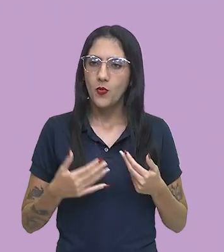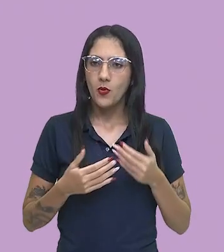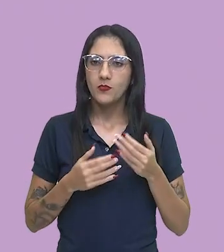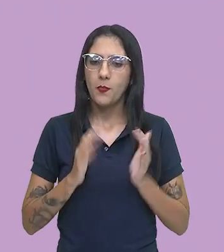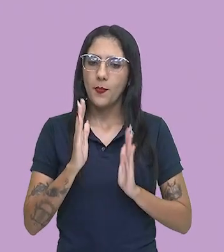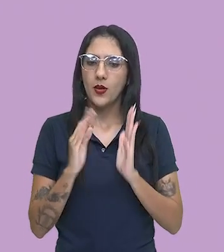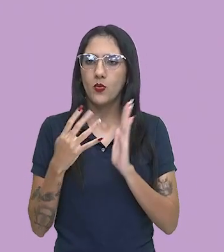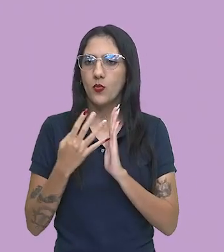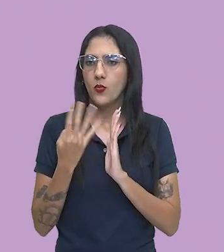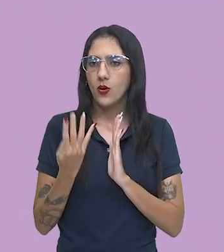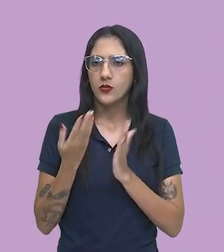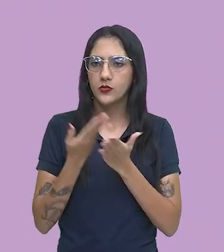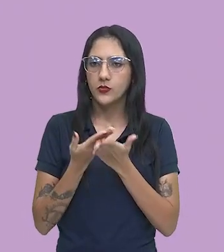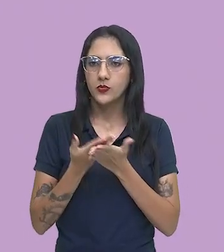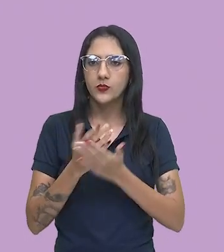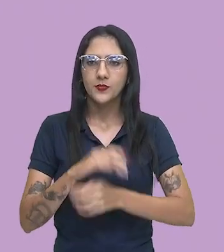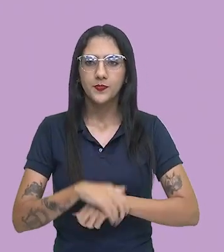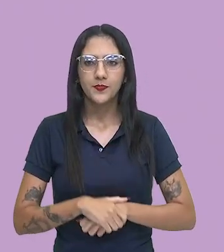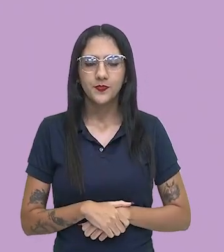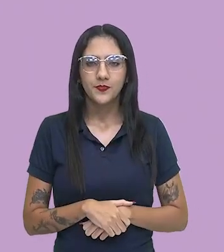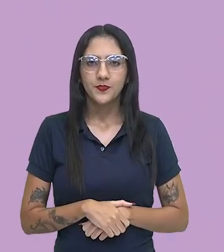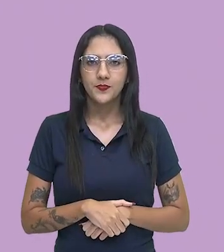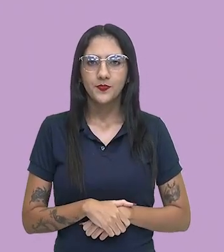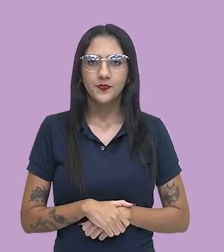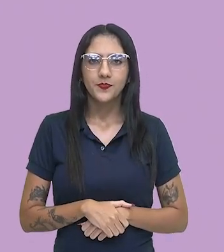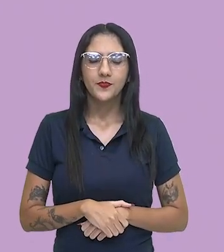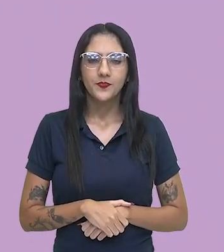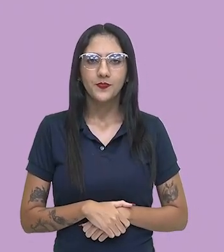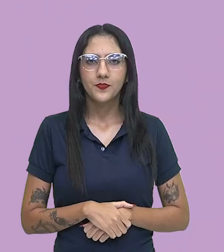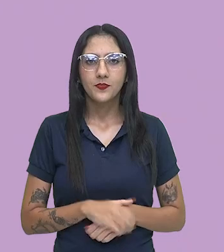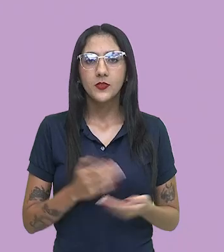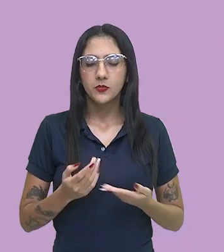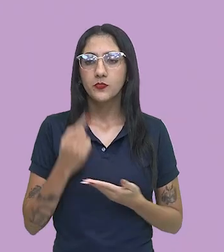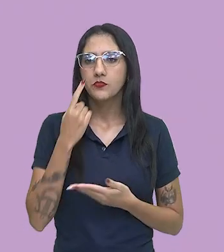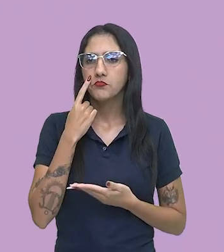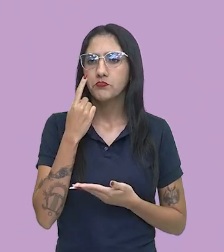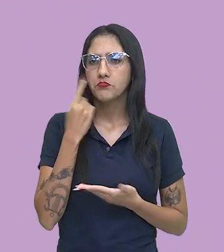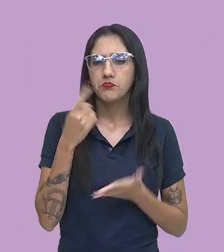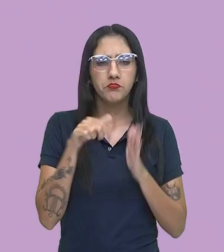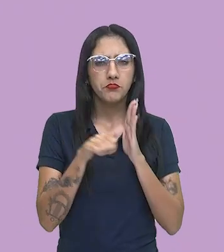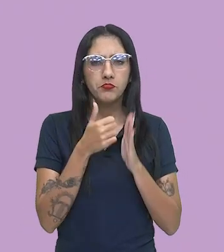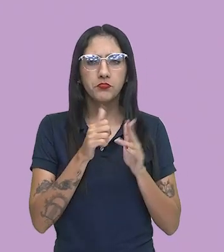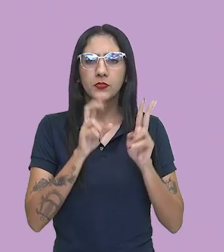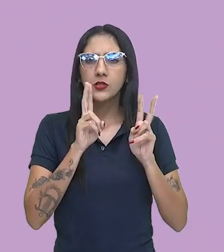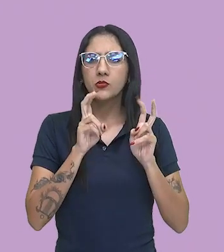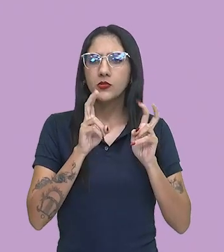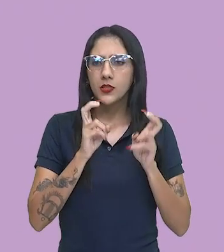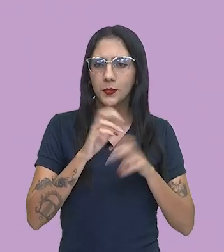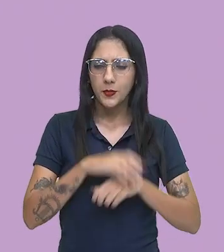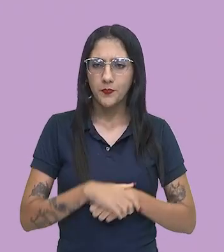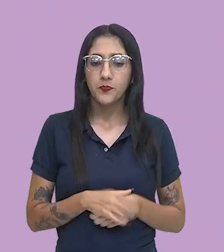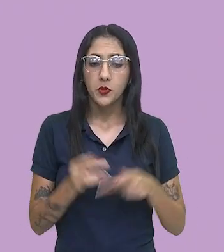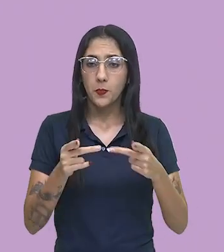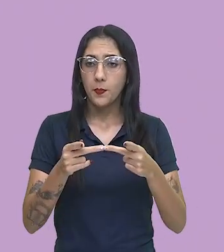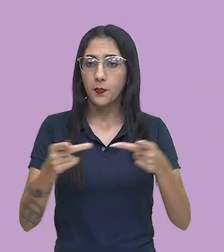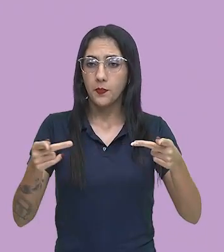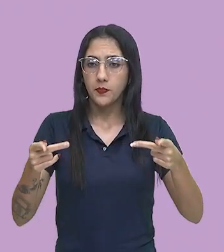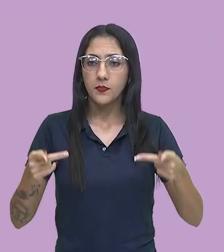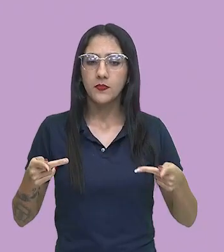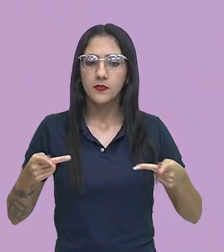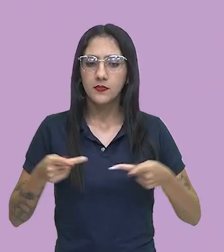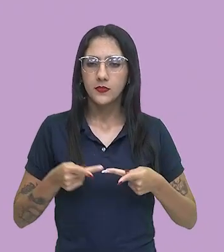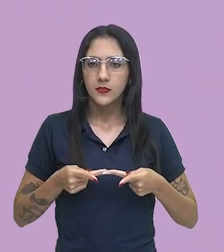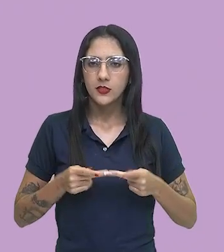4. Vamos verificar então o começo, né? Começamos a falar aí sobre perímetro. Então vamos relembrar o que